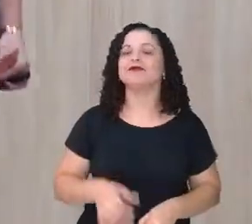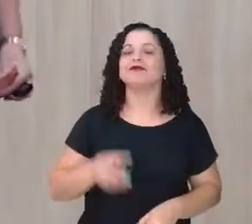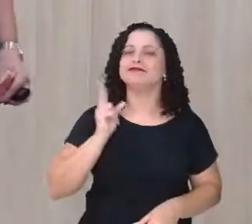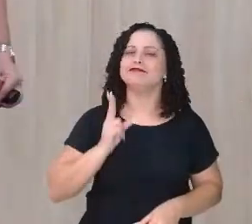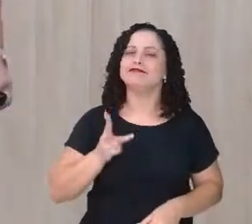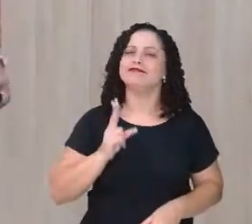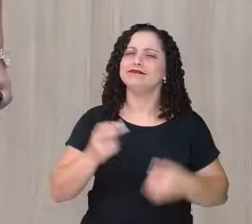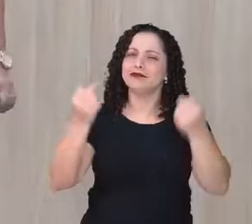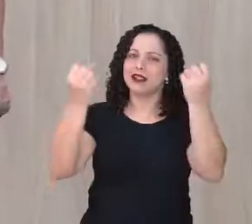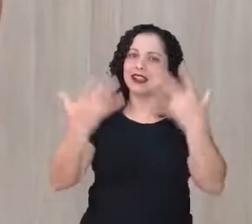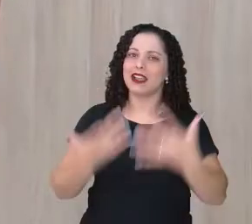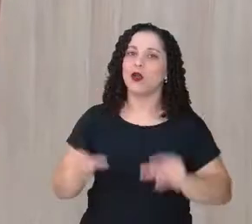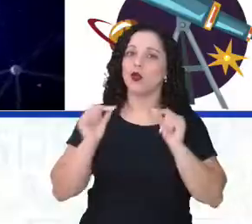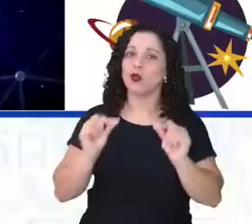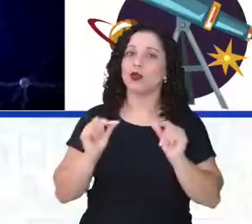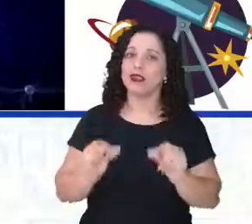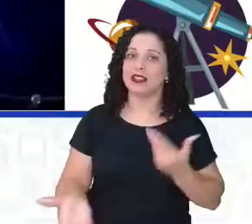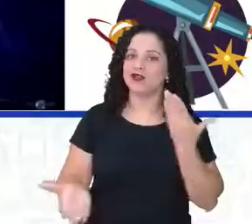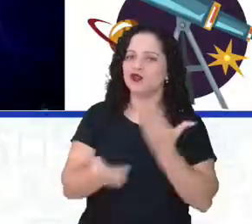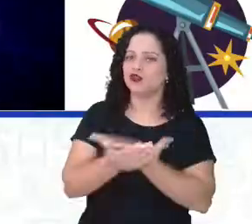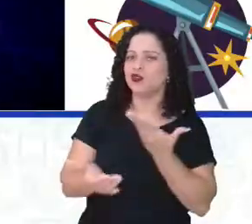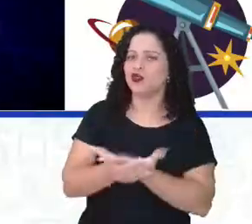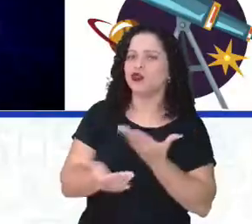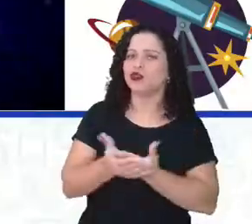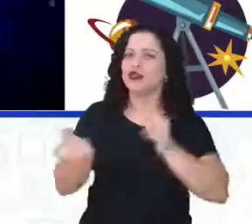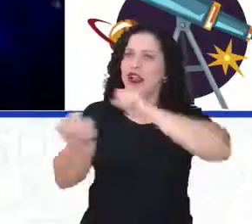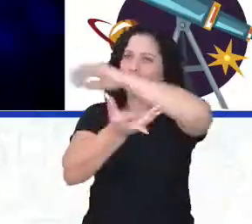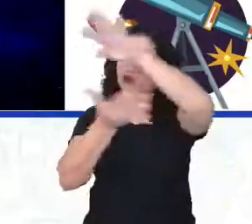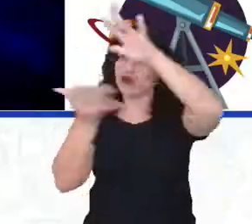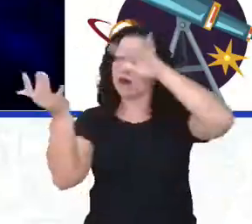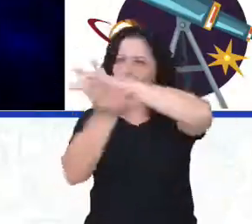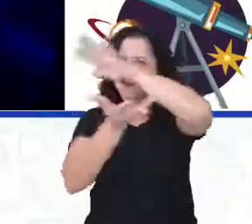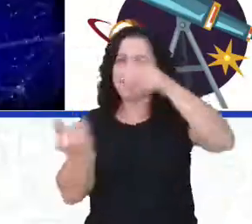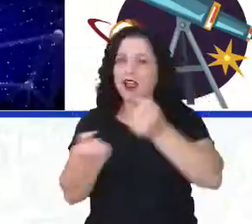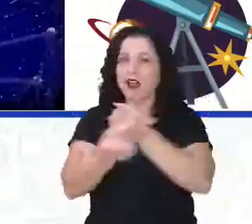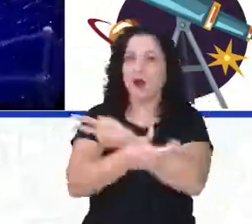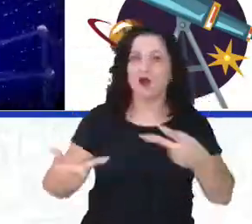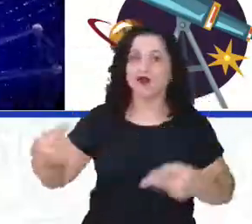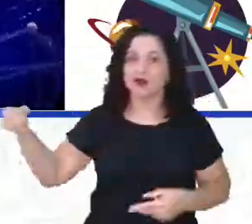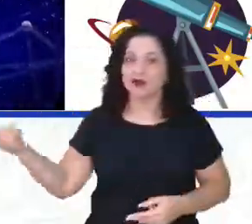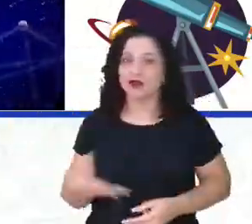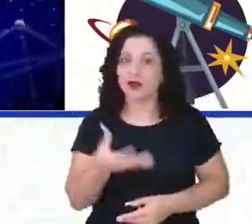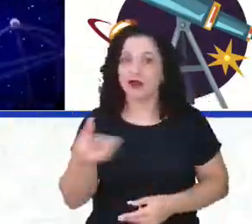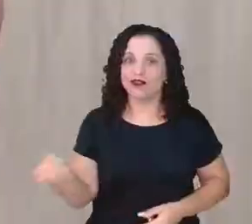falando a respeito do Clube de Astronomia. Nós estamos preparando muitas novidades.